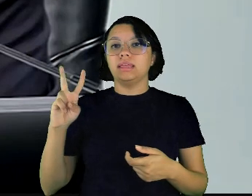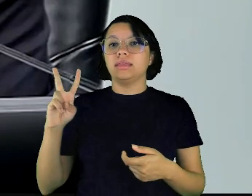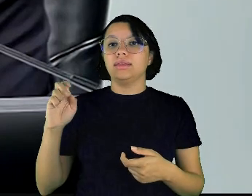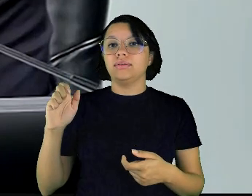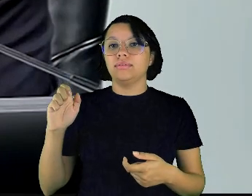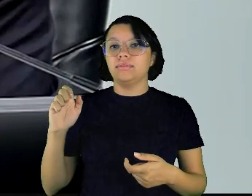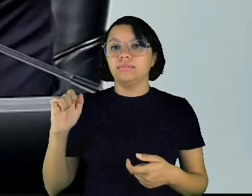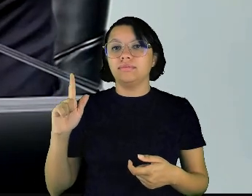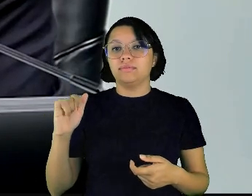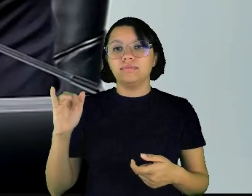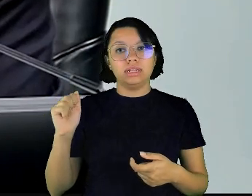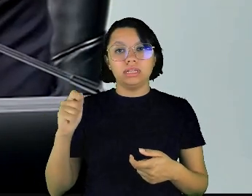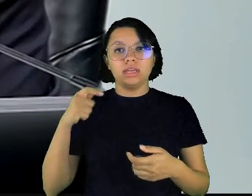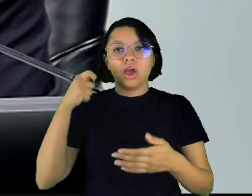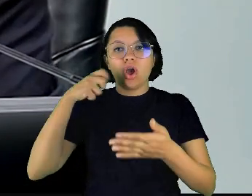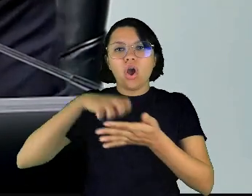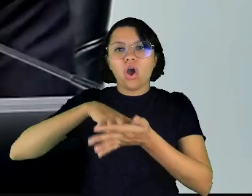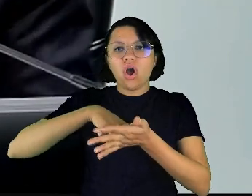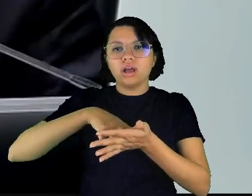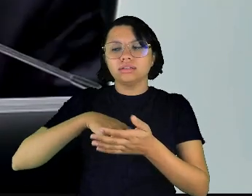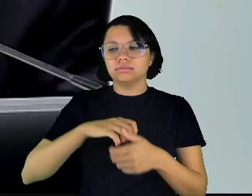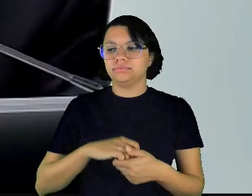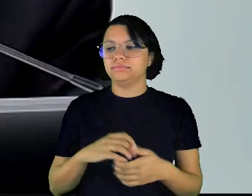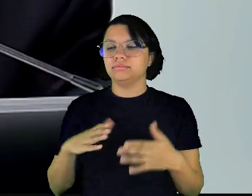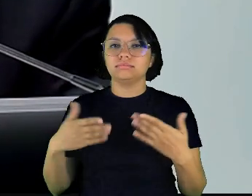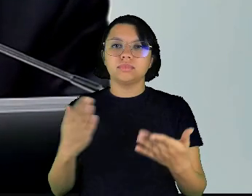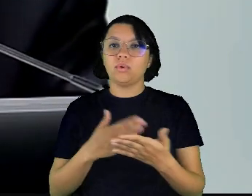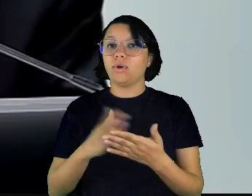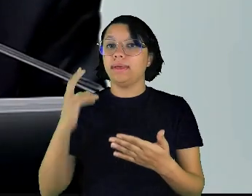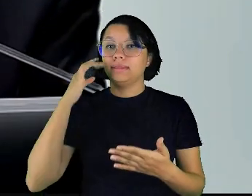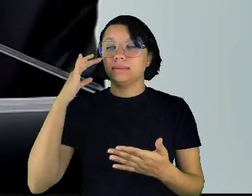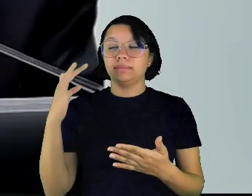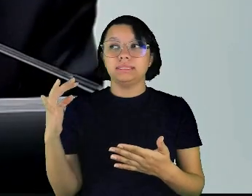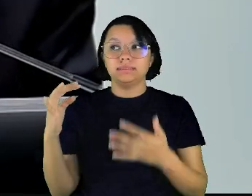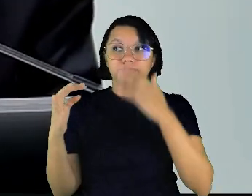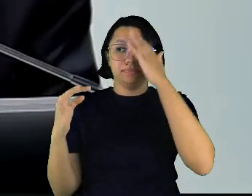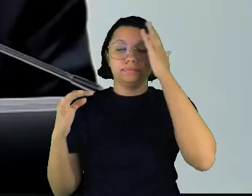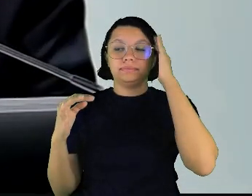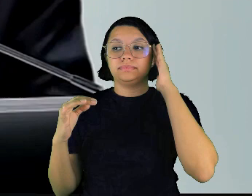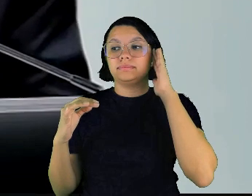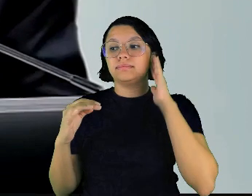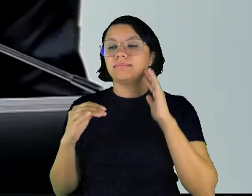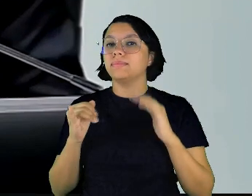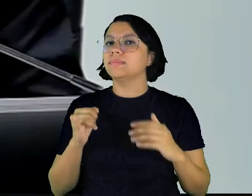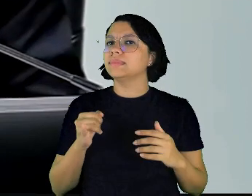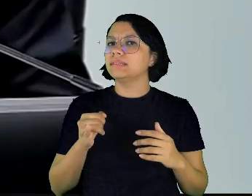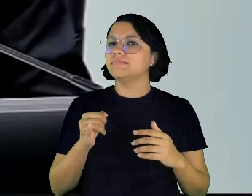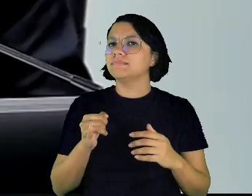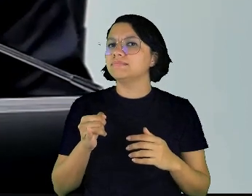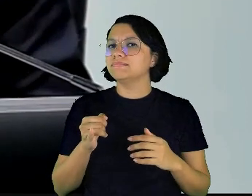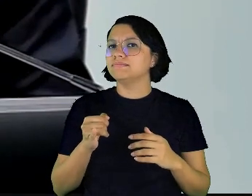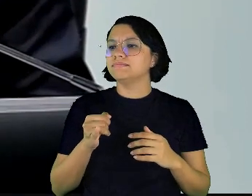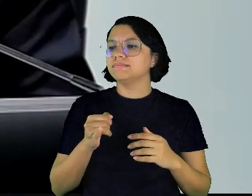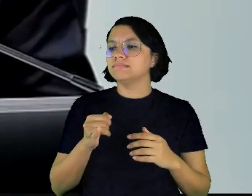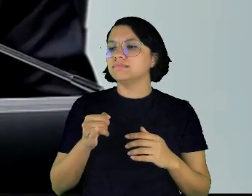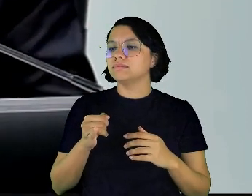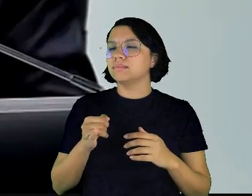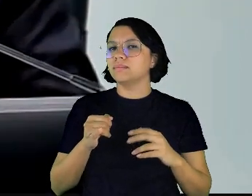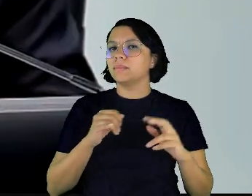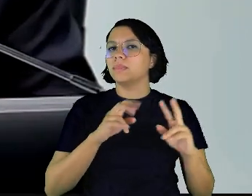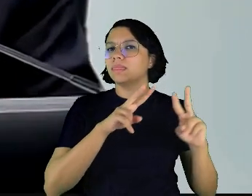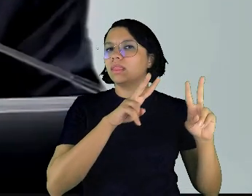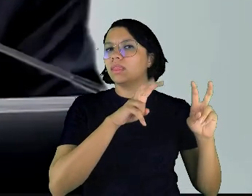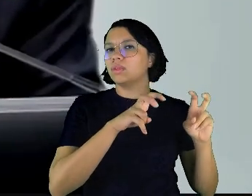revelia. Então, já começo a pensar, será que o título colocado